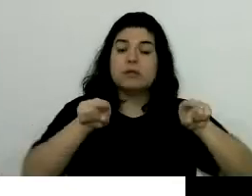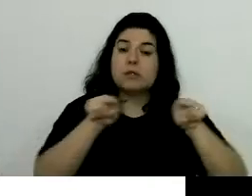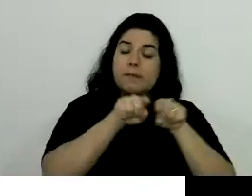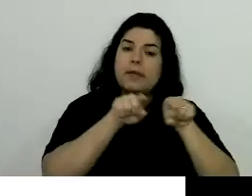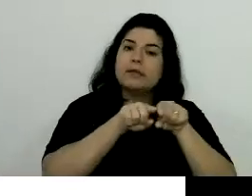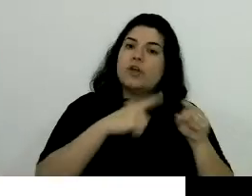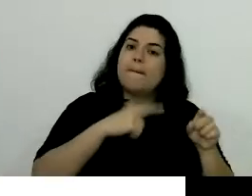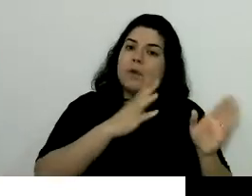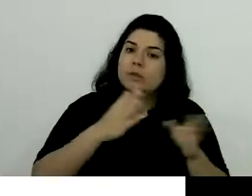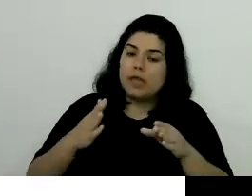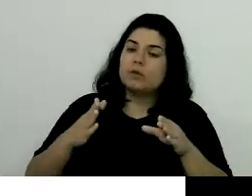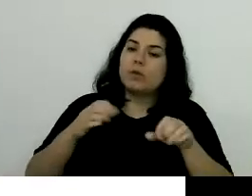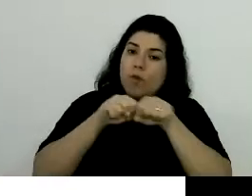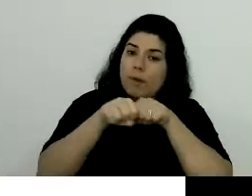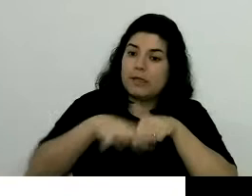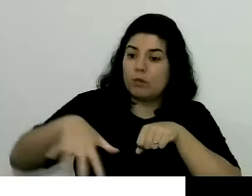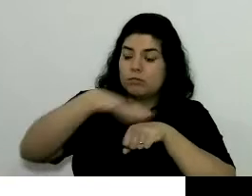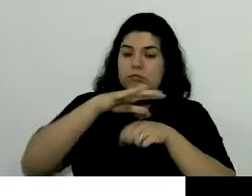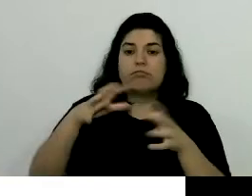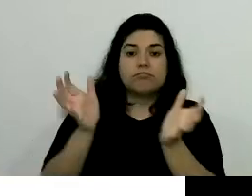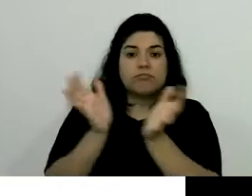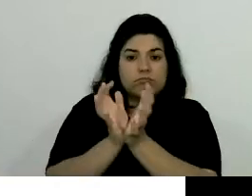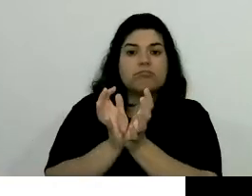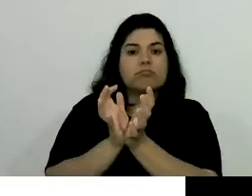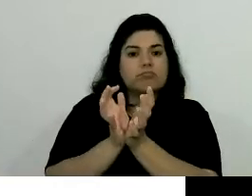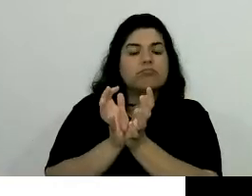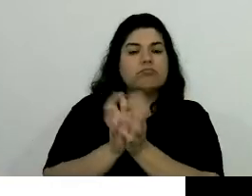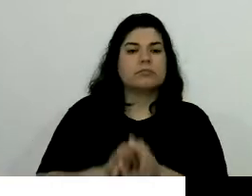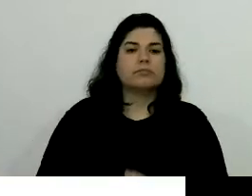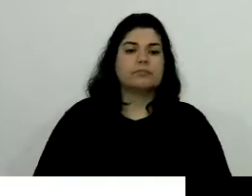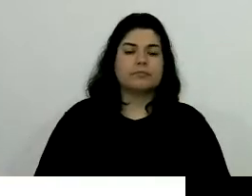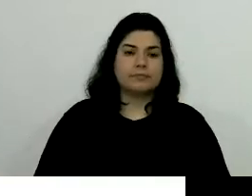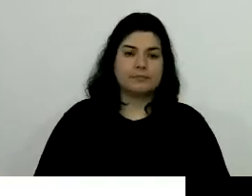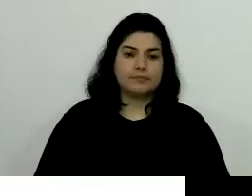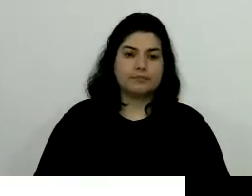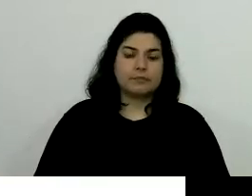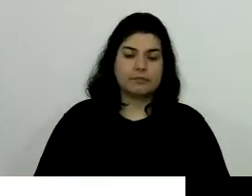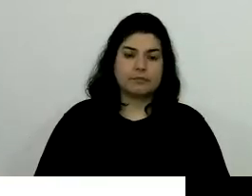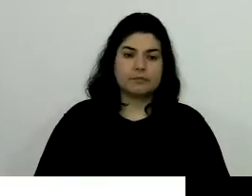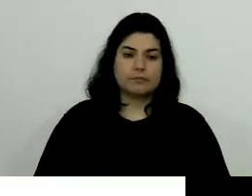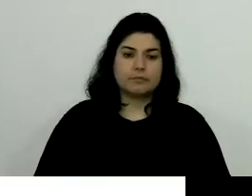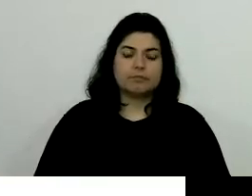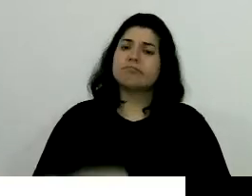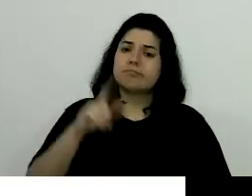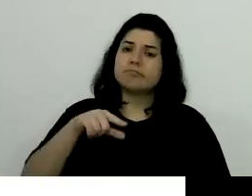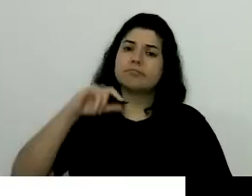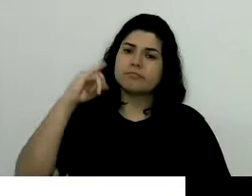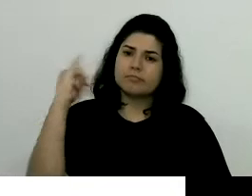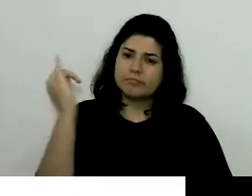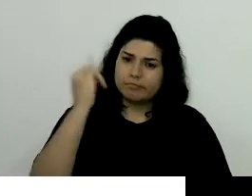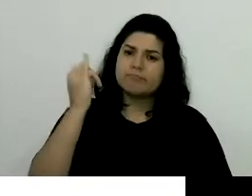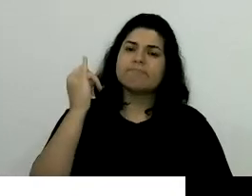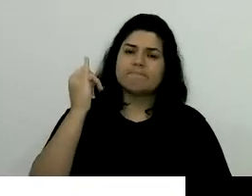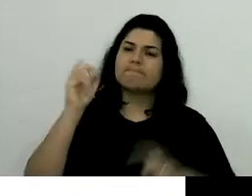que teve continuidade depois, foi uma espécie de vetor. E é muito importante tratar